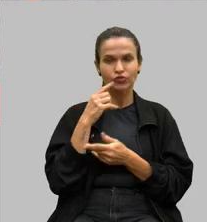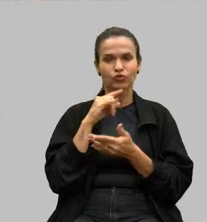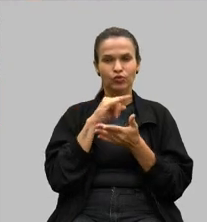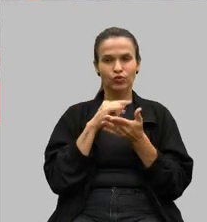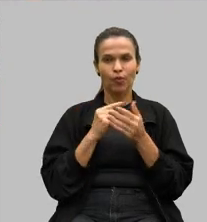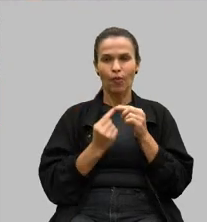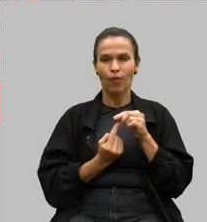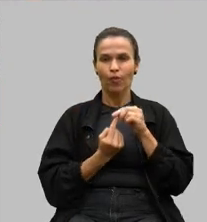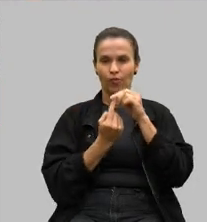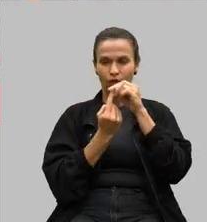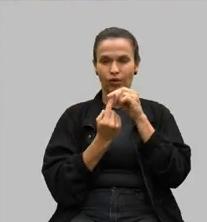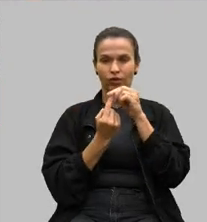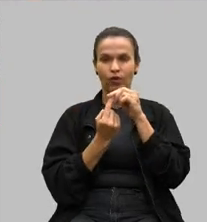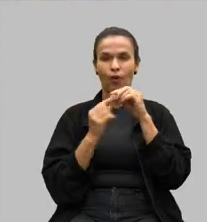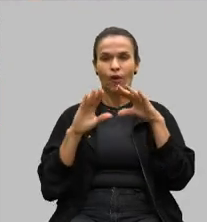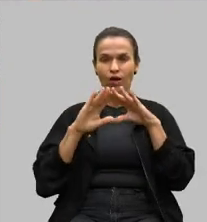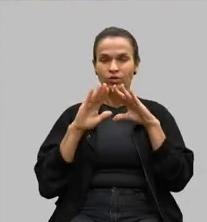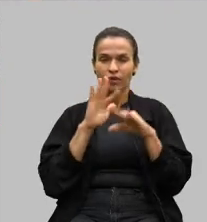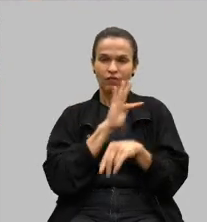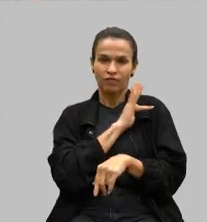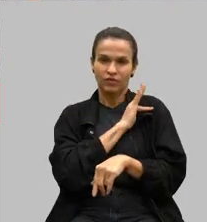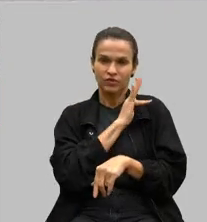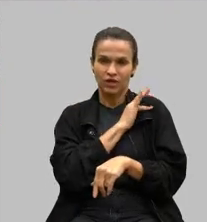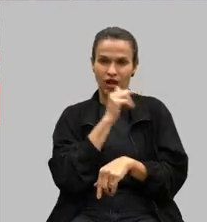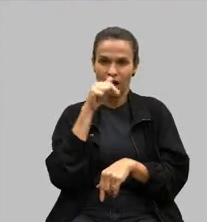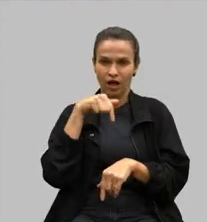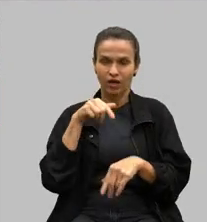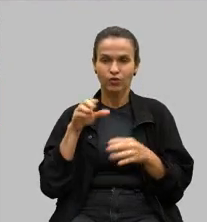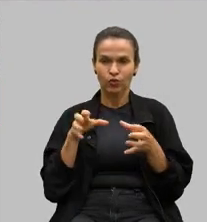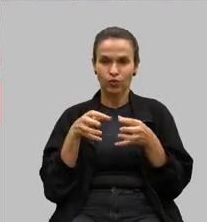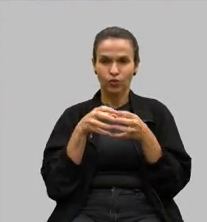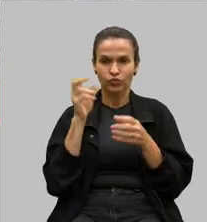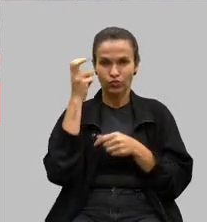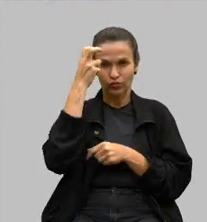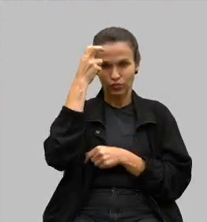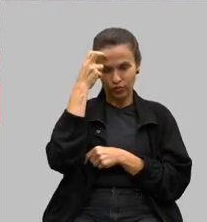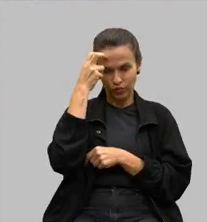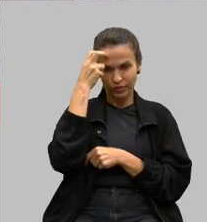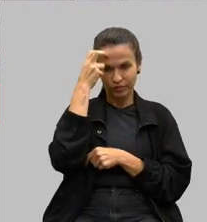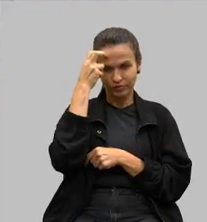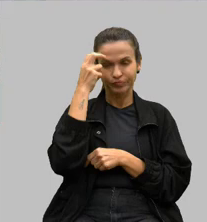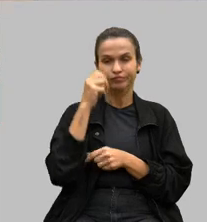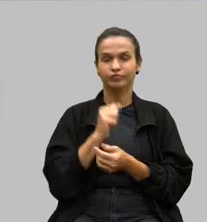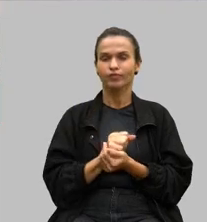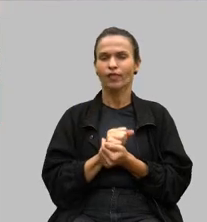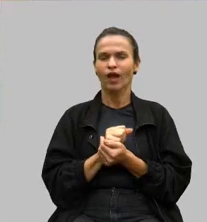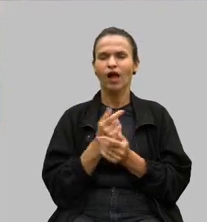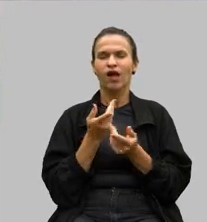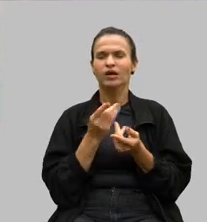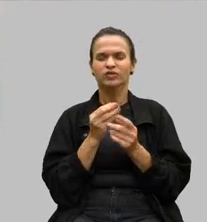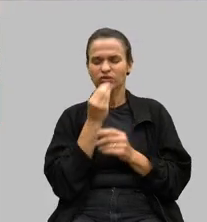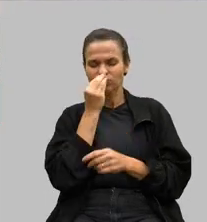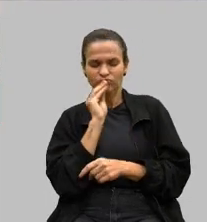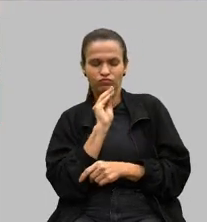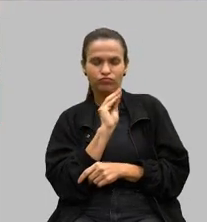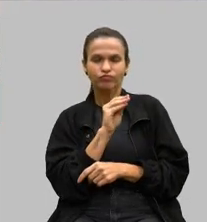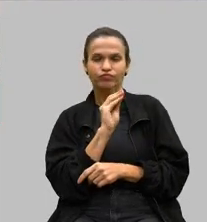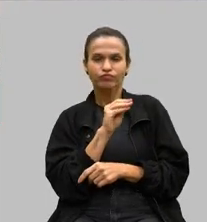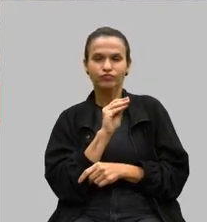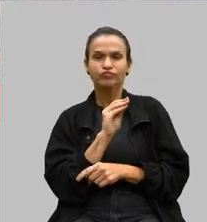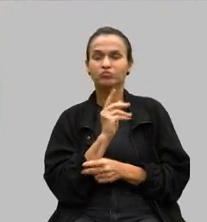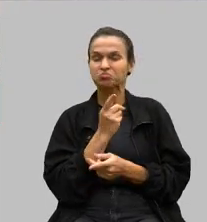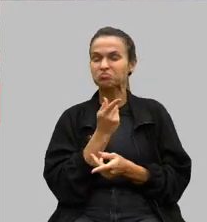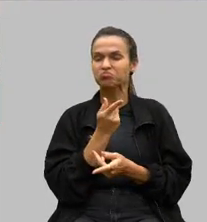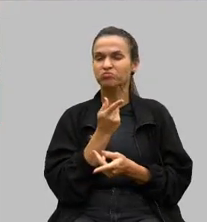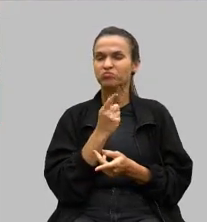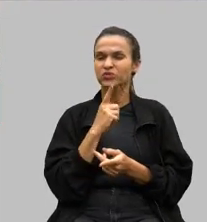Assembleia fiscaliza aqui da comissão de Cultura porque essa omissão possibilitou que depois